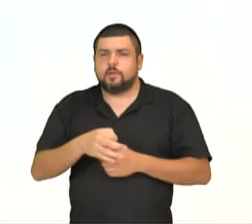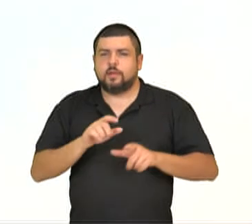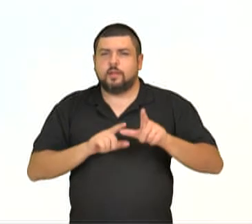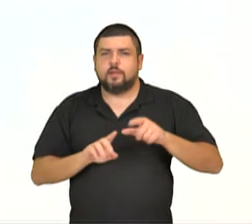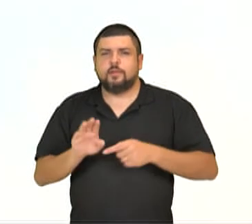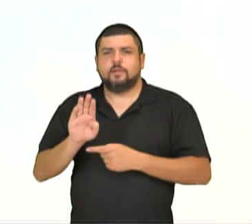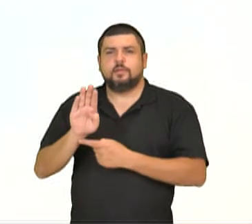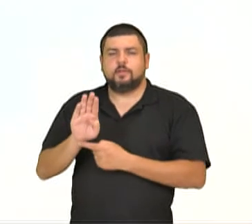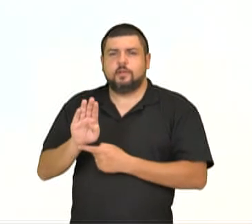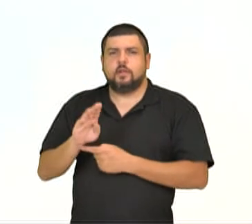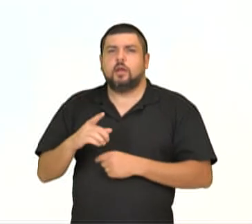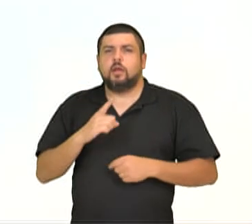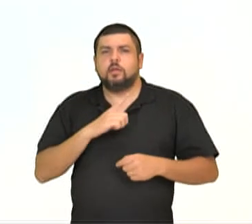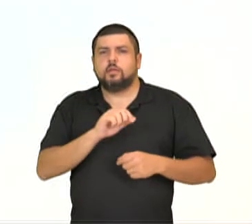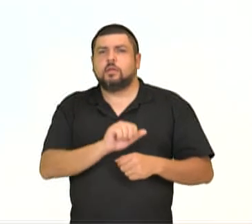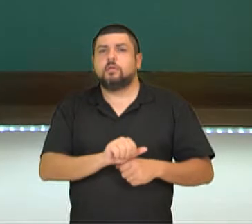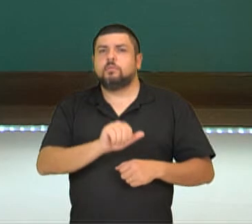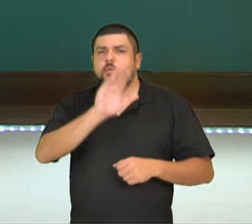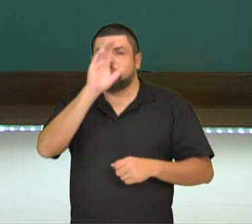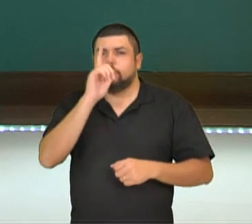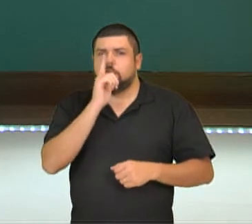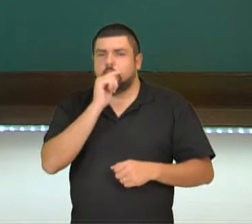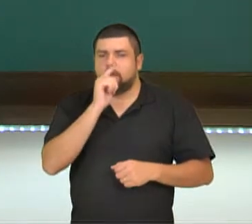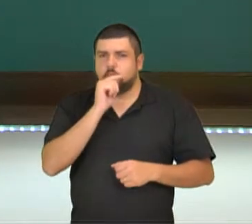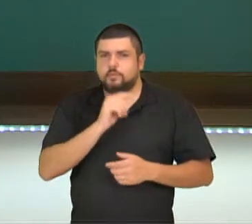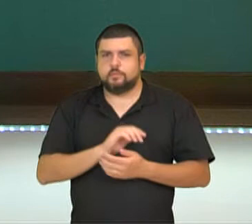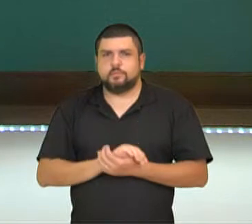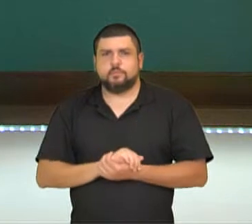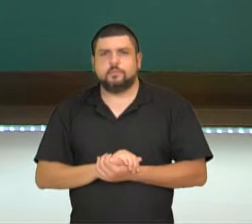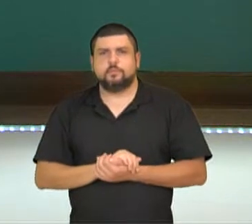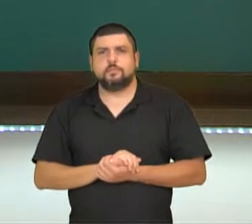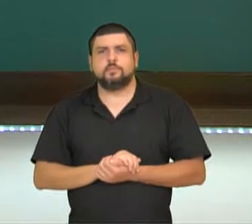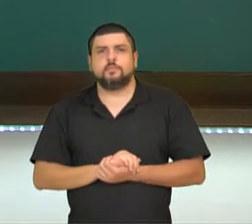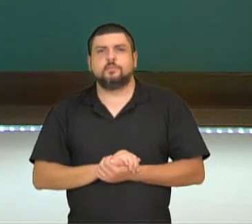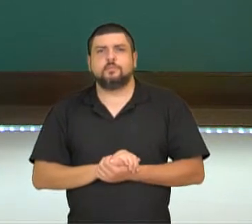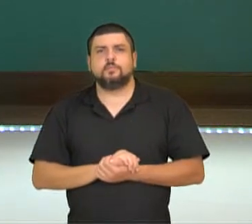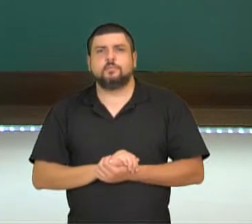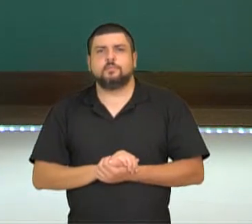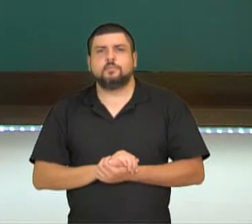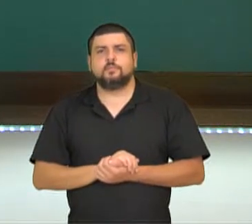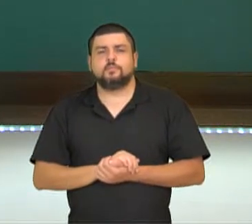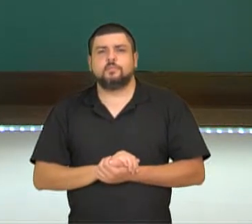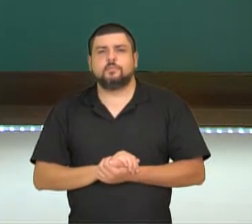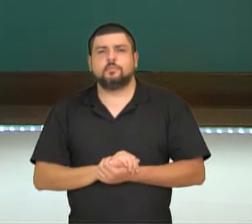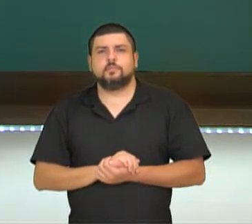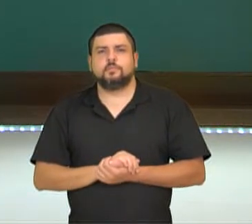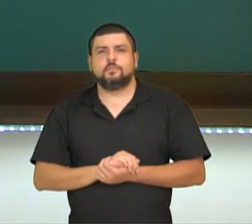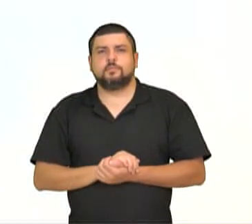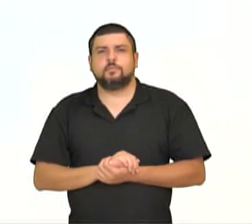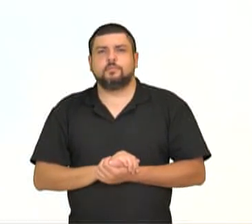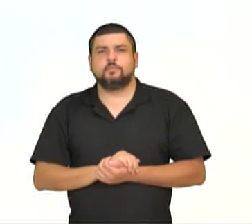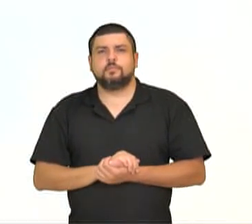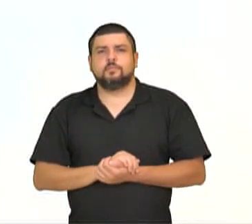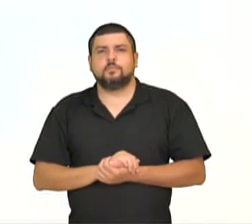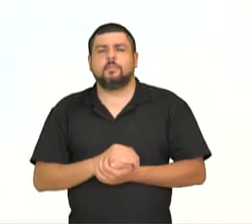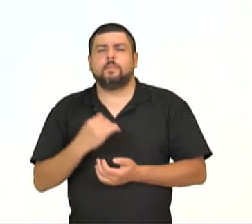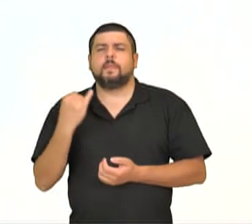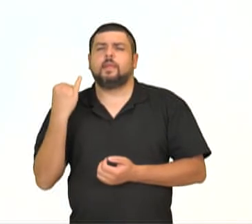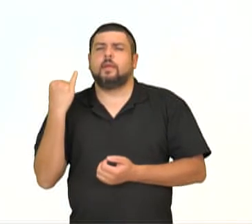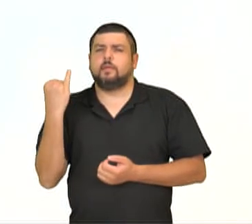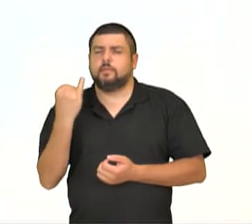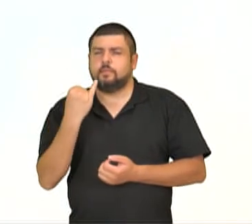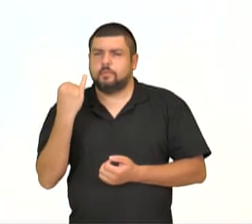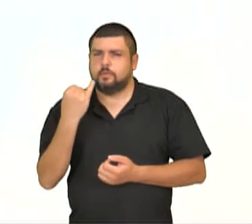B, tem maior proporção de água no alimento, tá? É importante a gente olhar